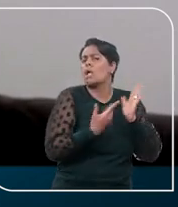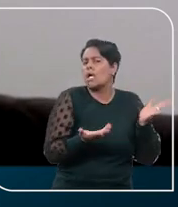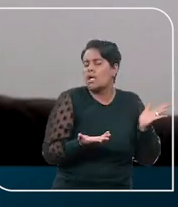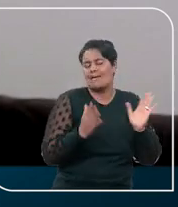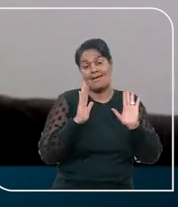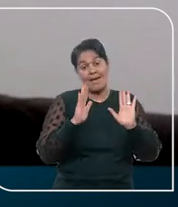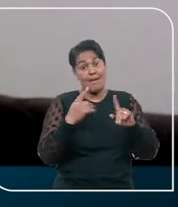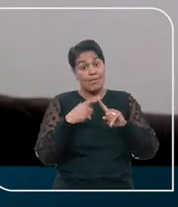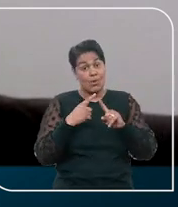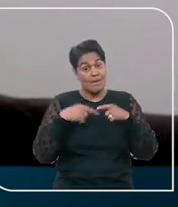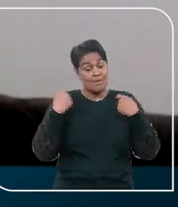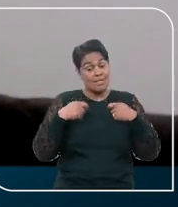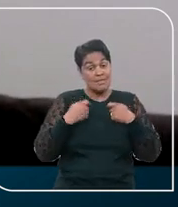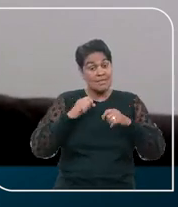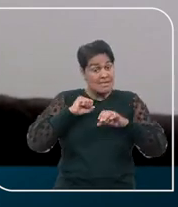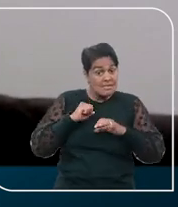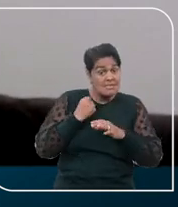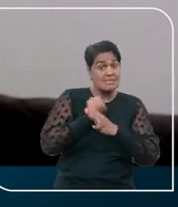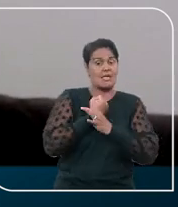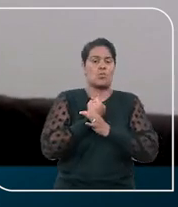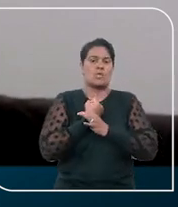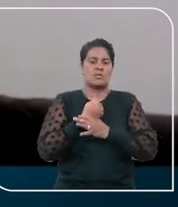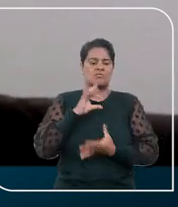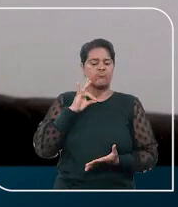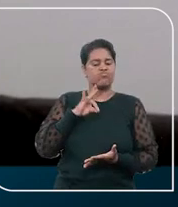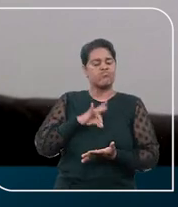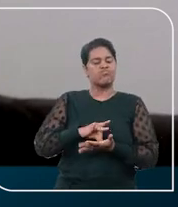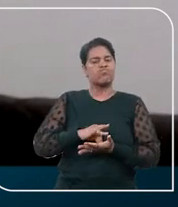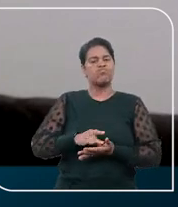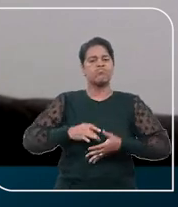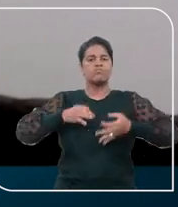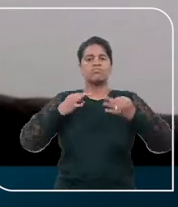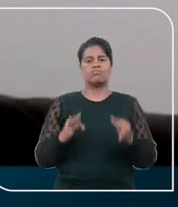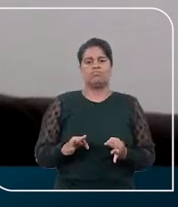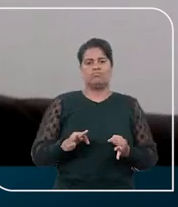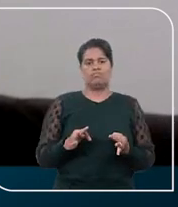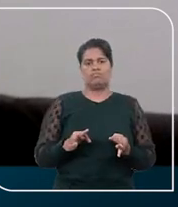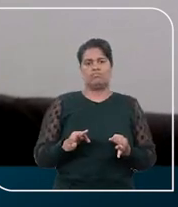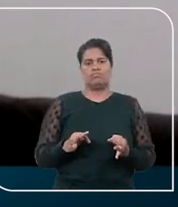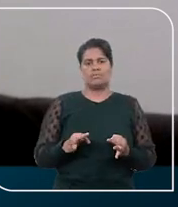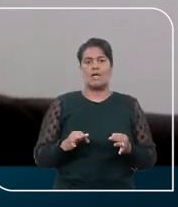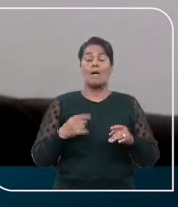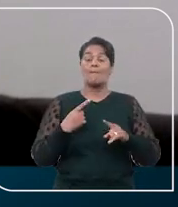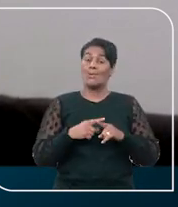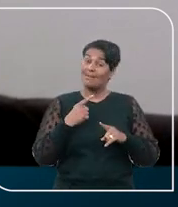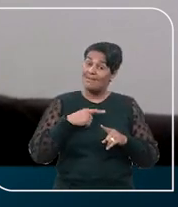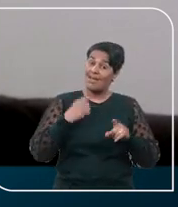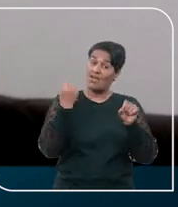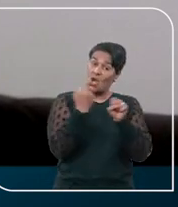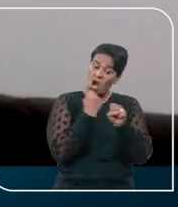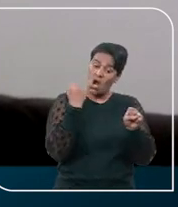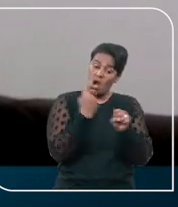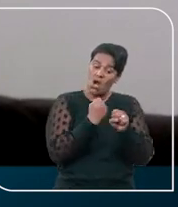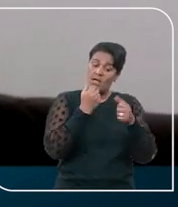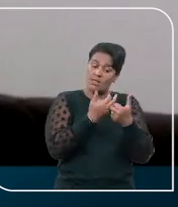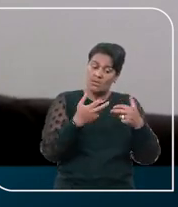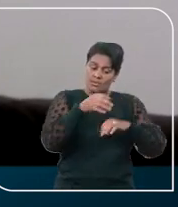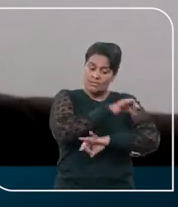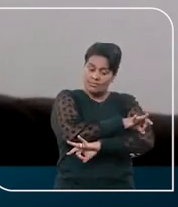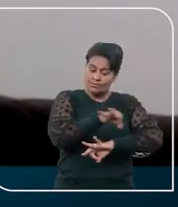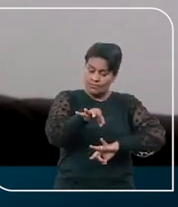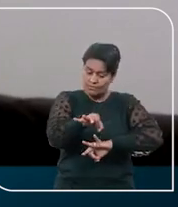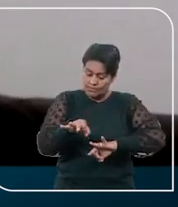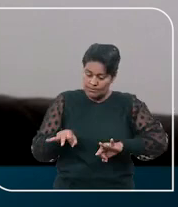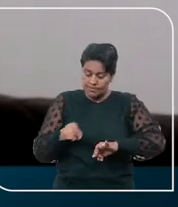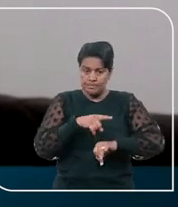manter a segurança e a solidez da edificação, já que a gente tem um conjunto arquitetônico, né, que no primeiro olhar ele precisa